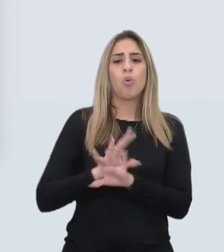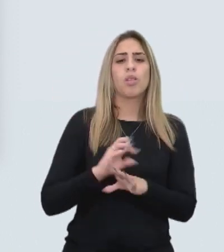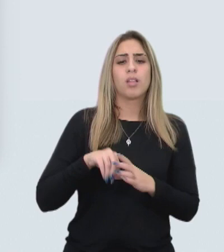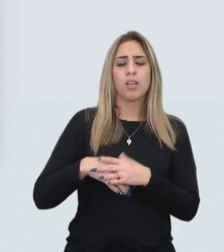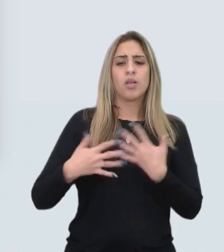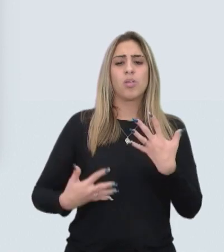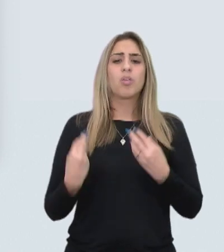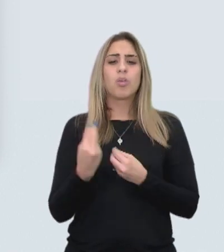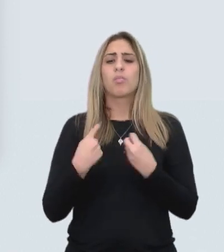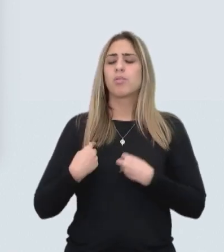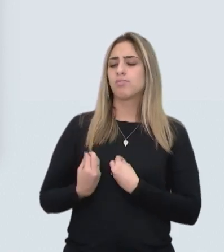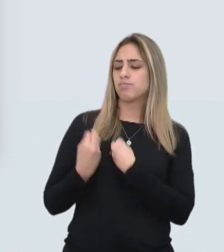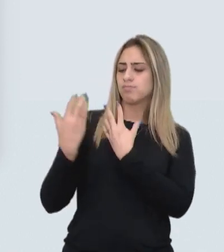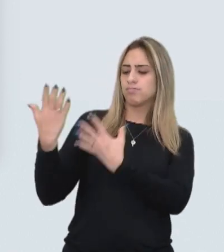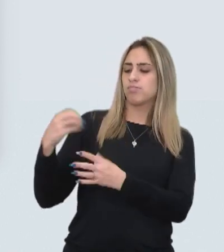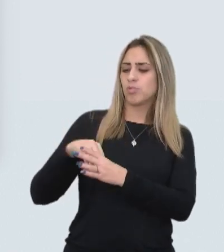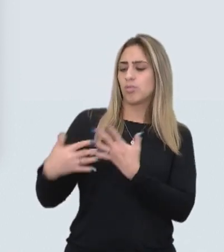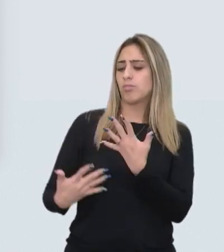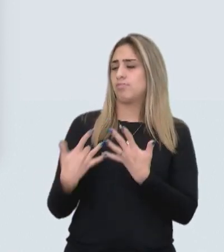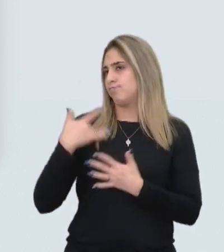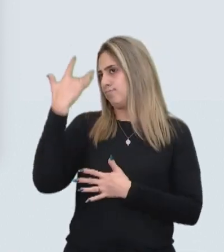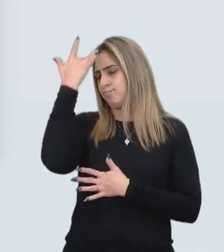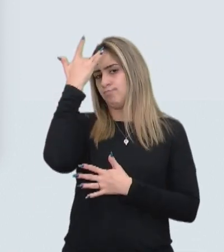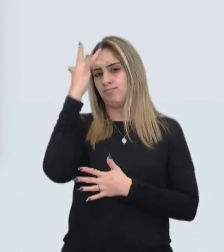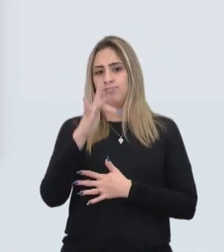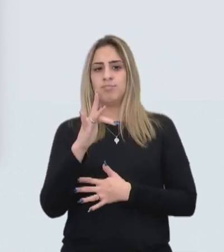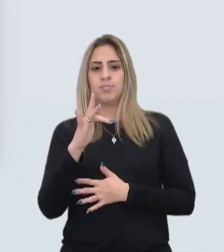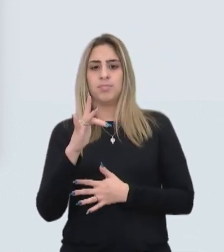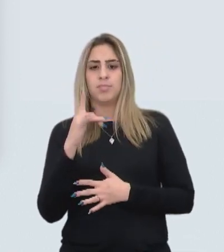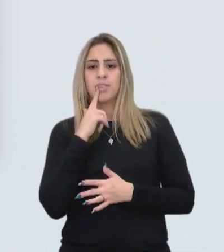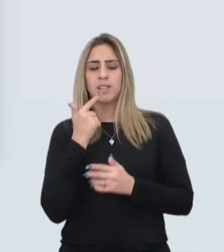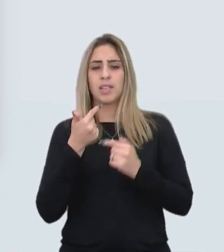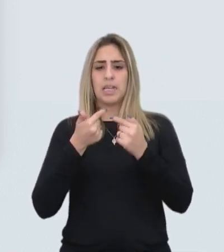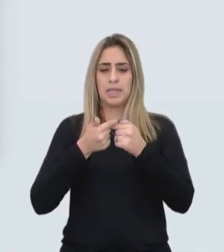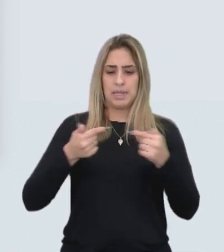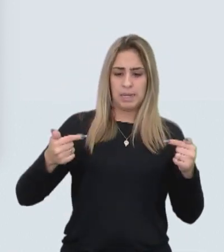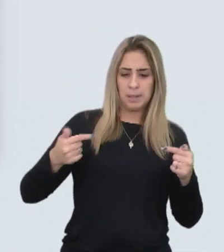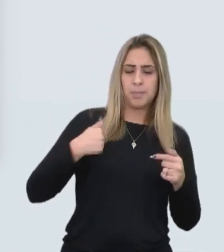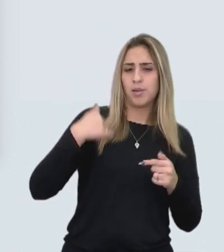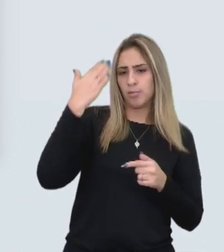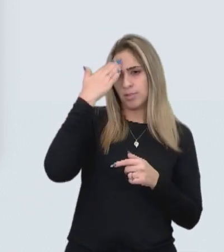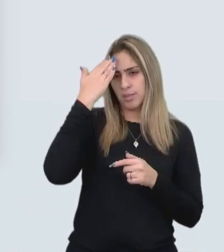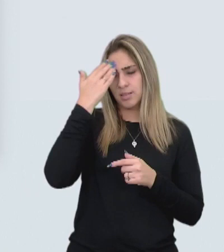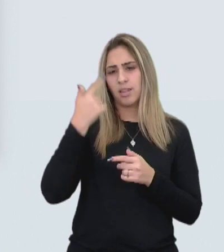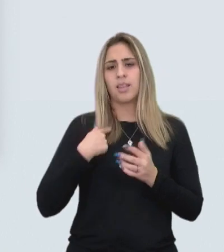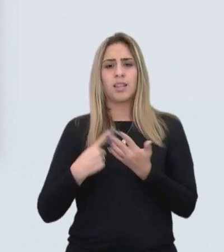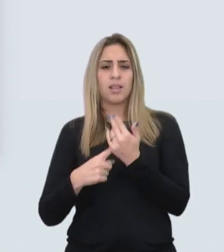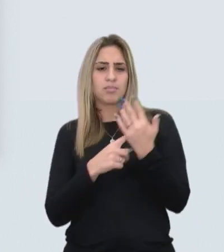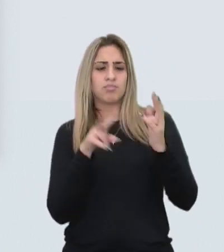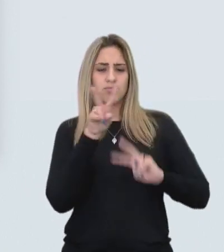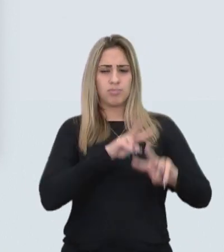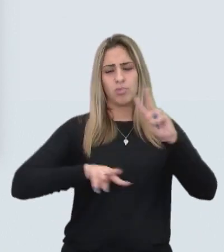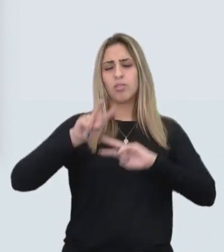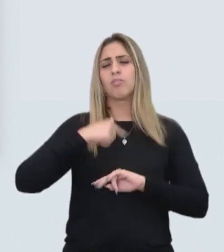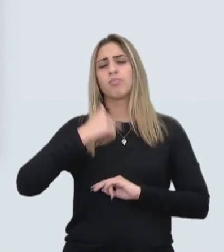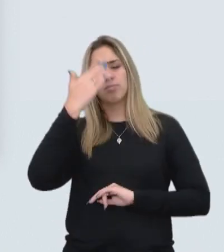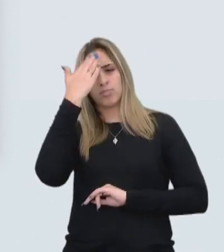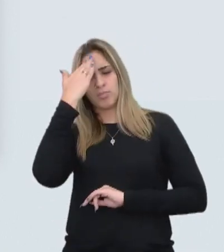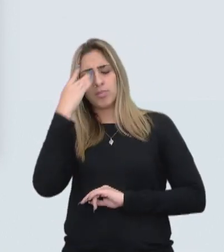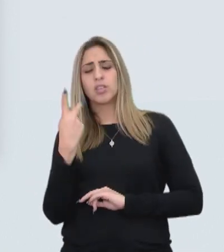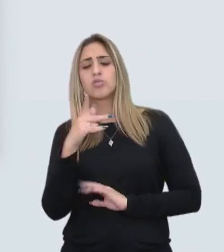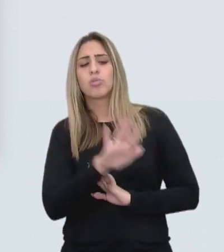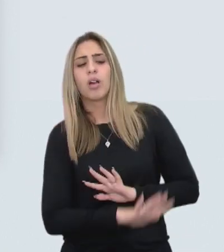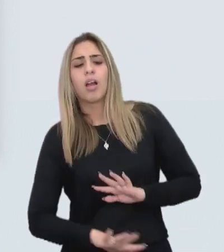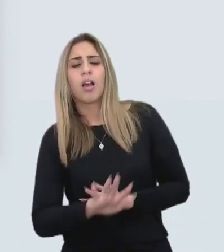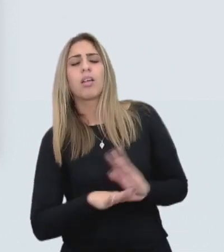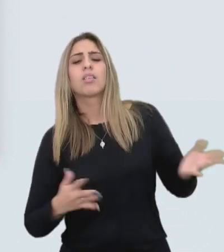como que eu entrego esse conteúdo? Não sei. De química eu sei, de tecnologia para produção de videoaulas eu sei. Mas da sua